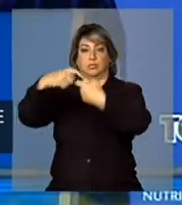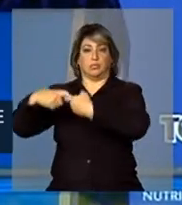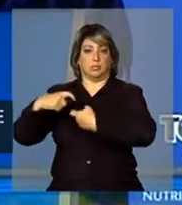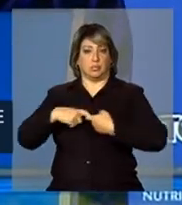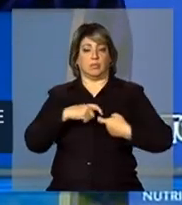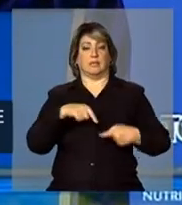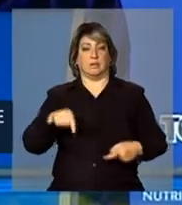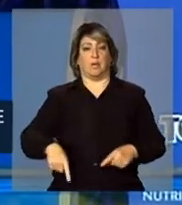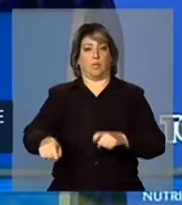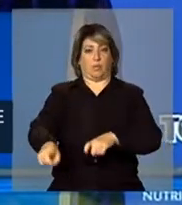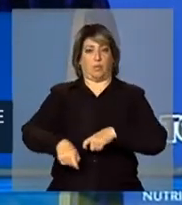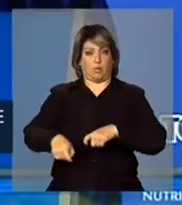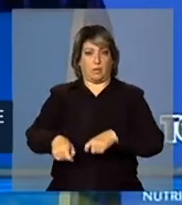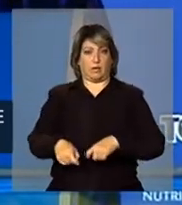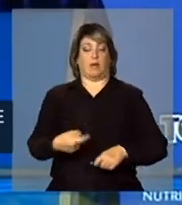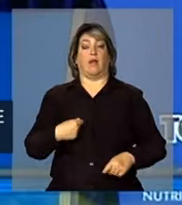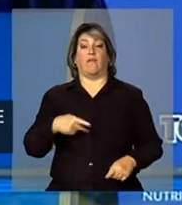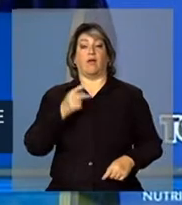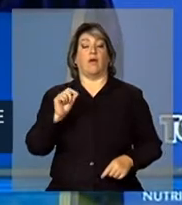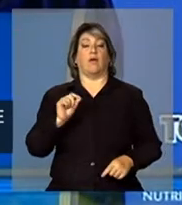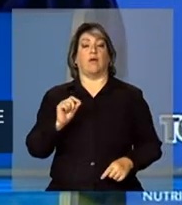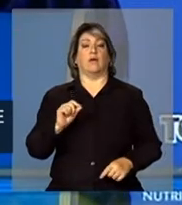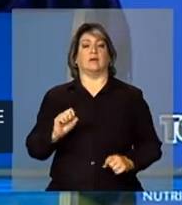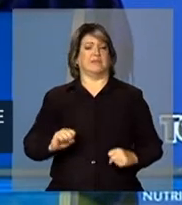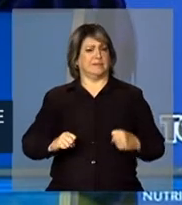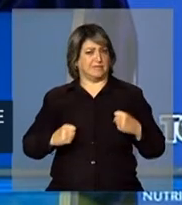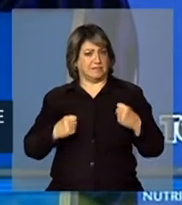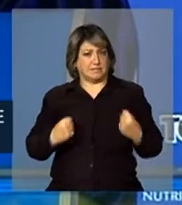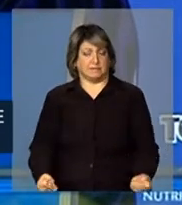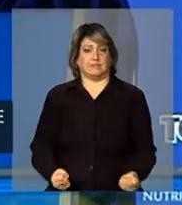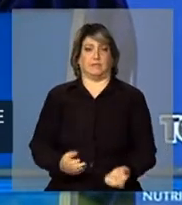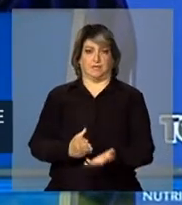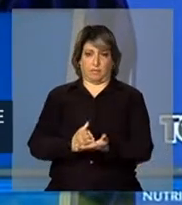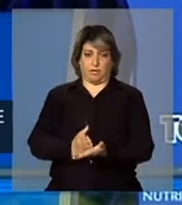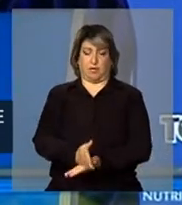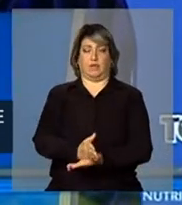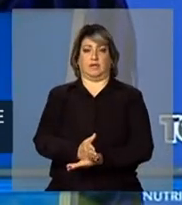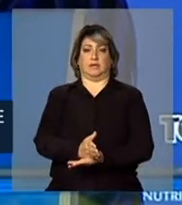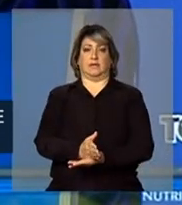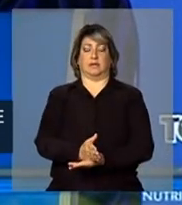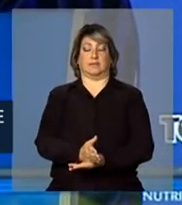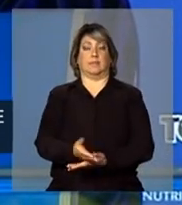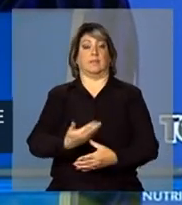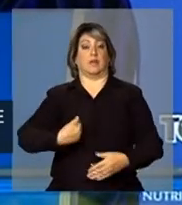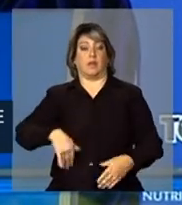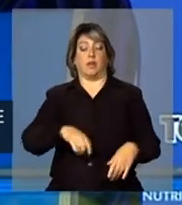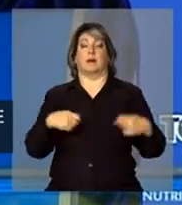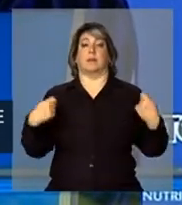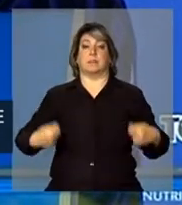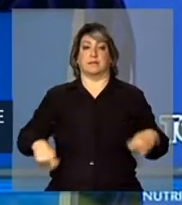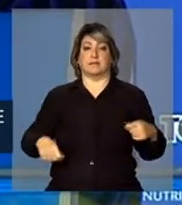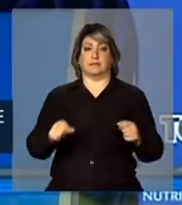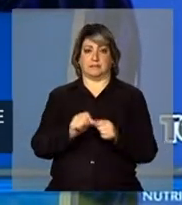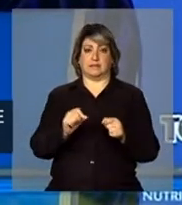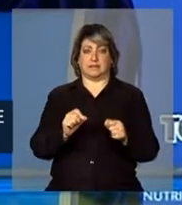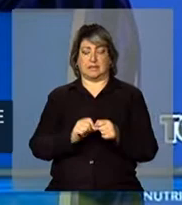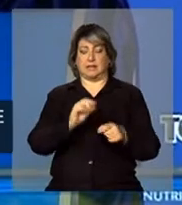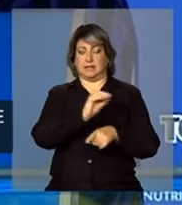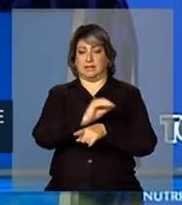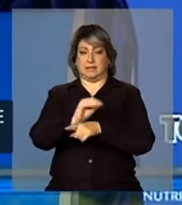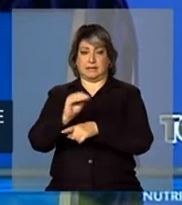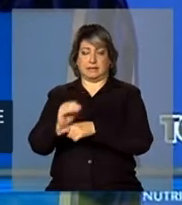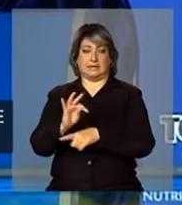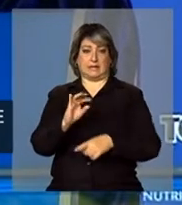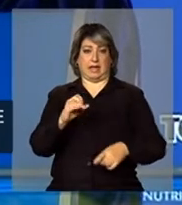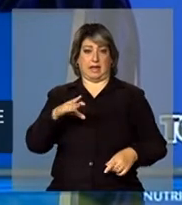palavra um pouco forte, de forma obsessiva. Nós temos de fazer assistência técnica e